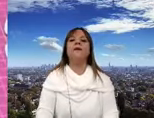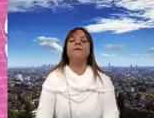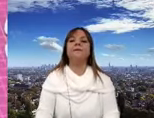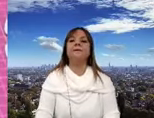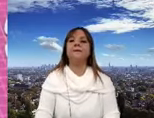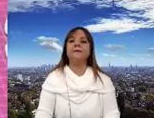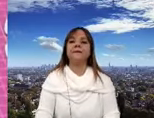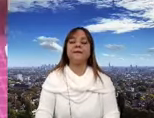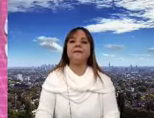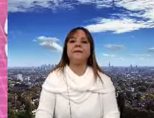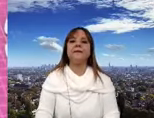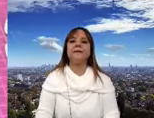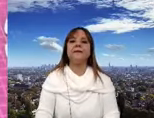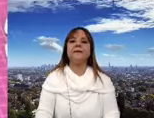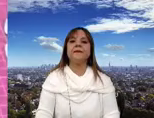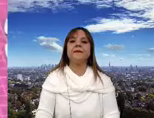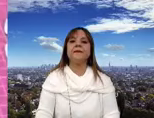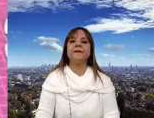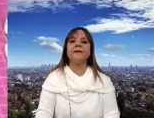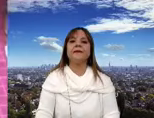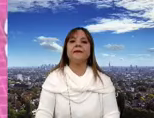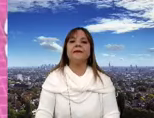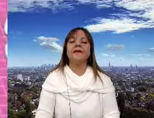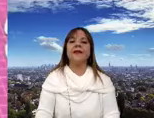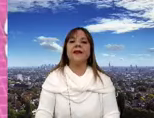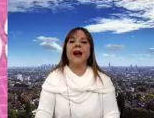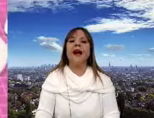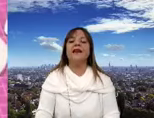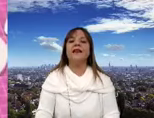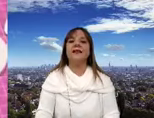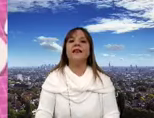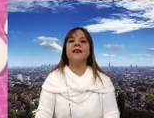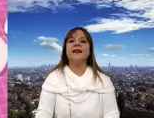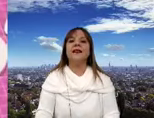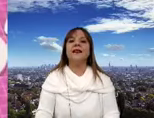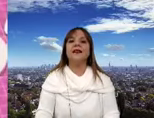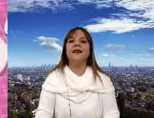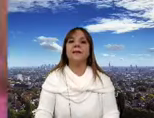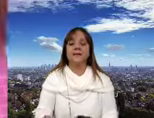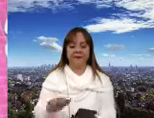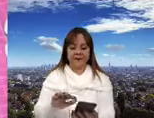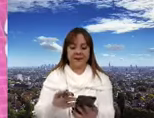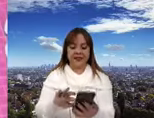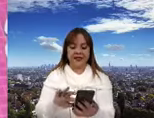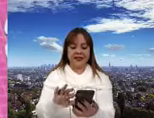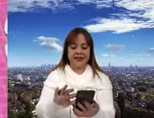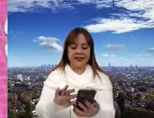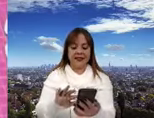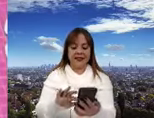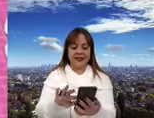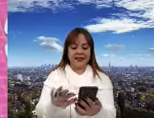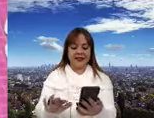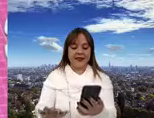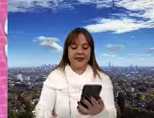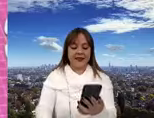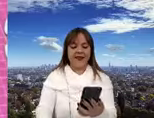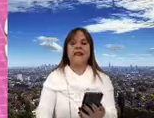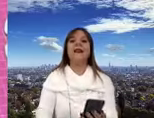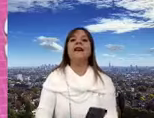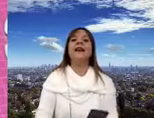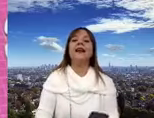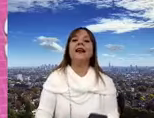Caseia e reserva aqui junto com a nossa base. Tá. Aí a gente vai para a cabeça. A cabeça a gente cortou, né? Igual aqui,